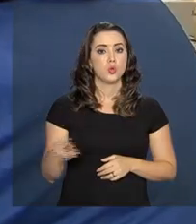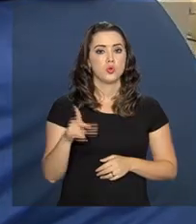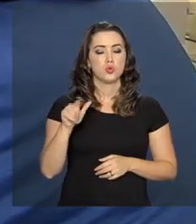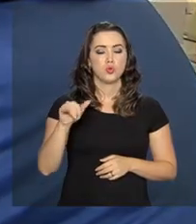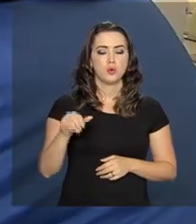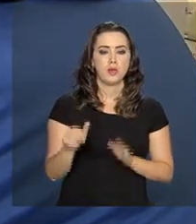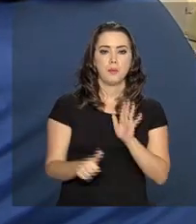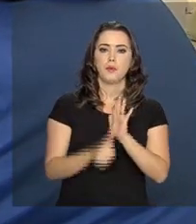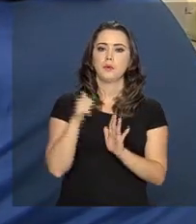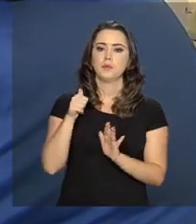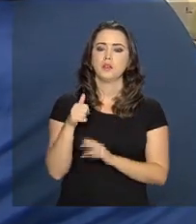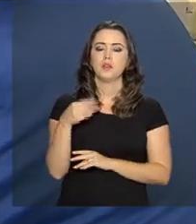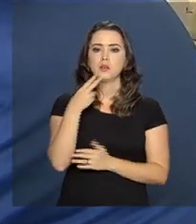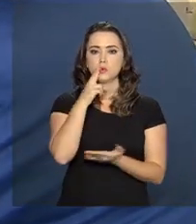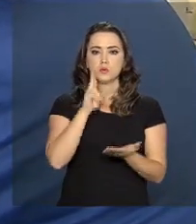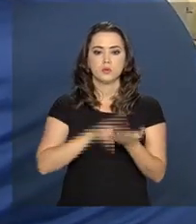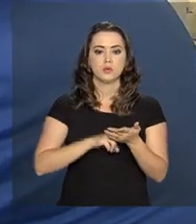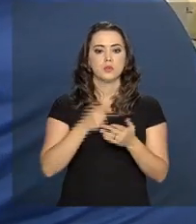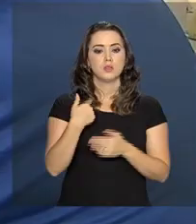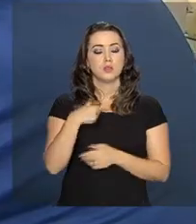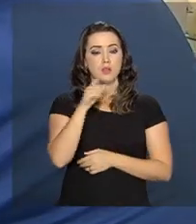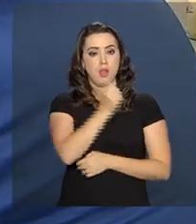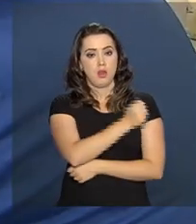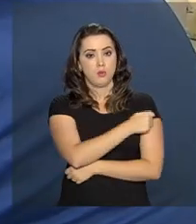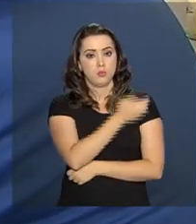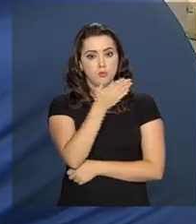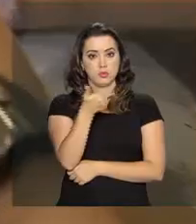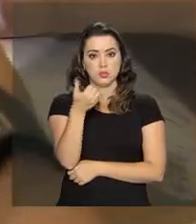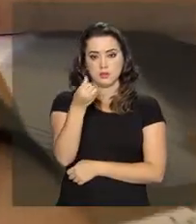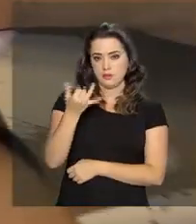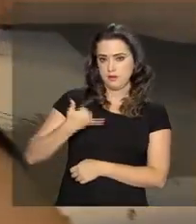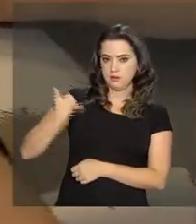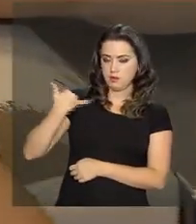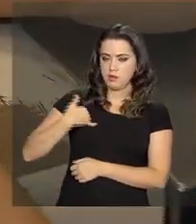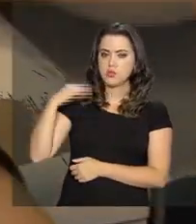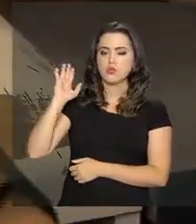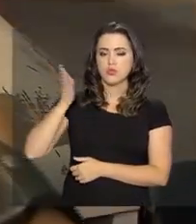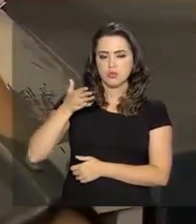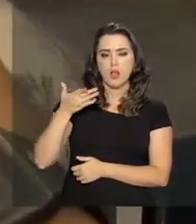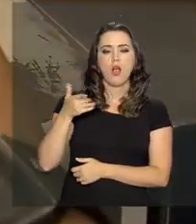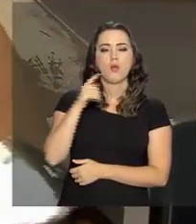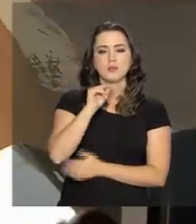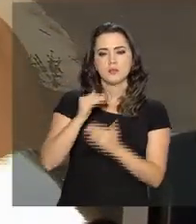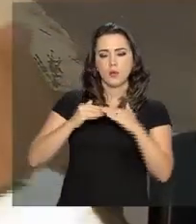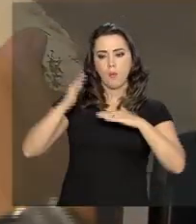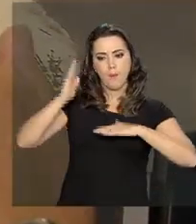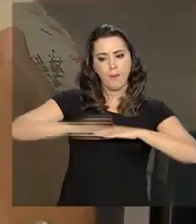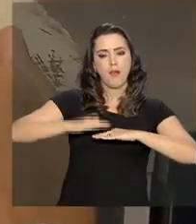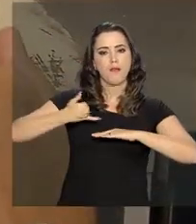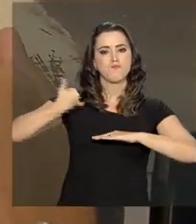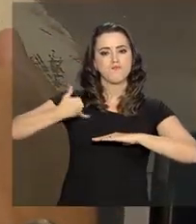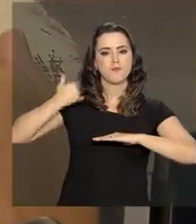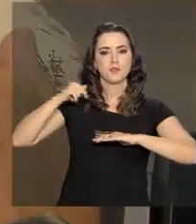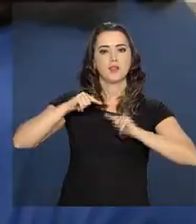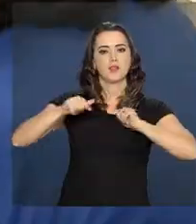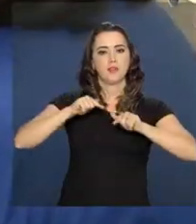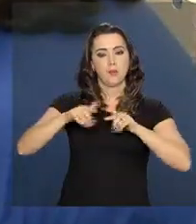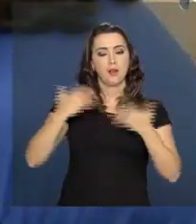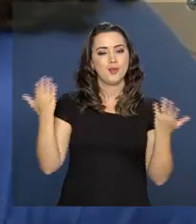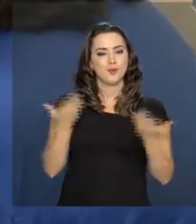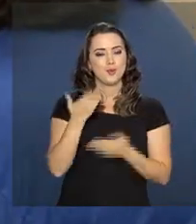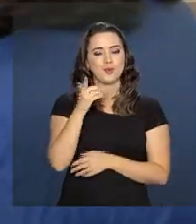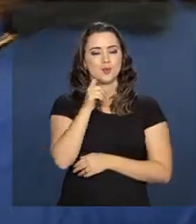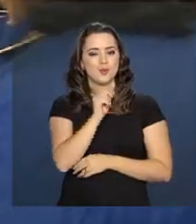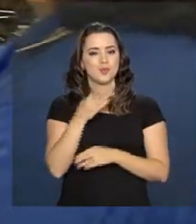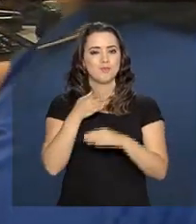primeira carteira de trabalho nos Correios. A estudante de 16 anos já atingiu a idade mínima para trabalhar e hoje conseguiu